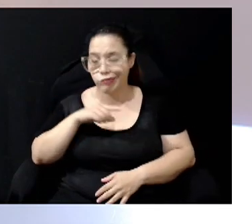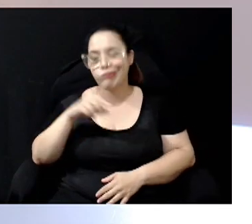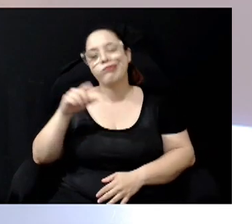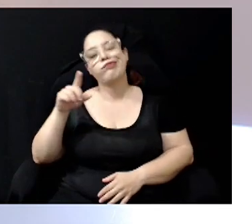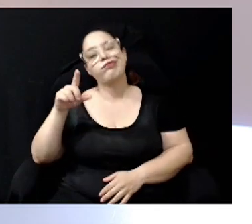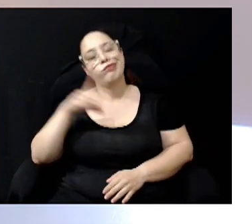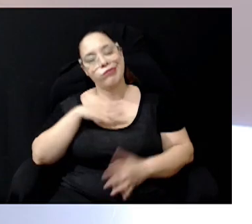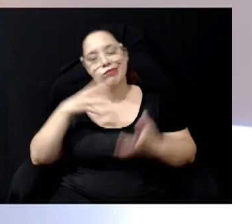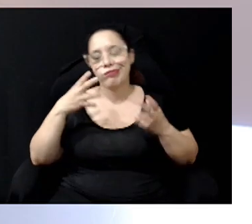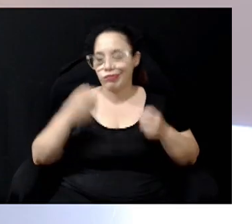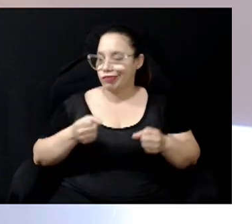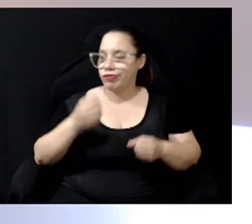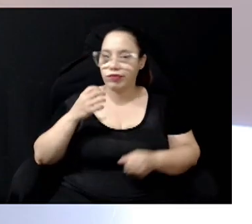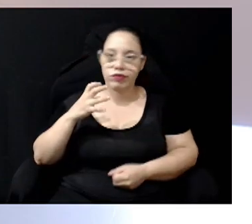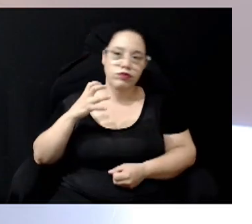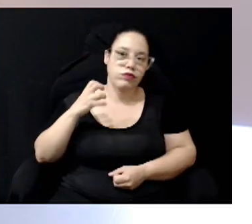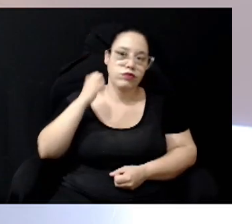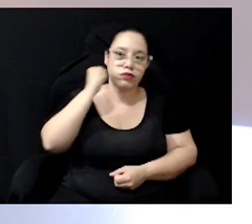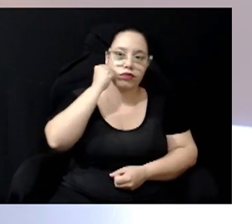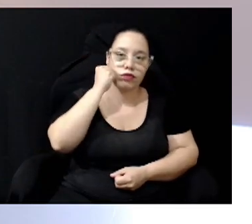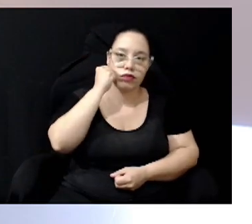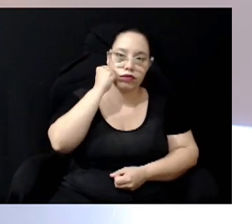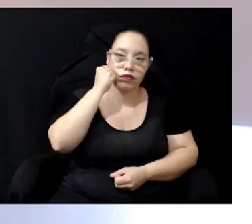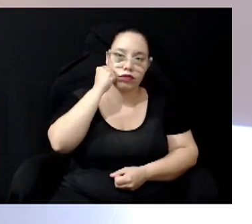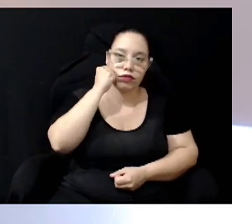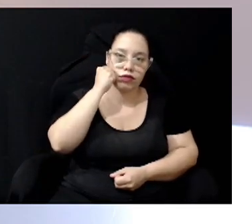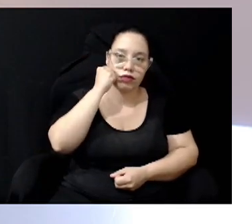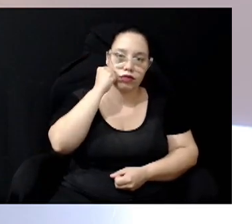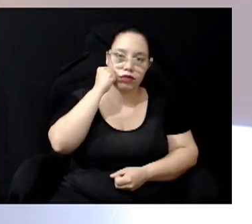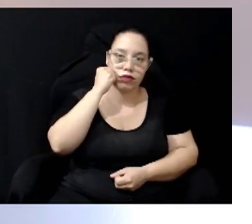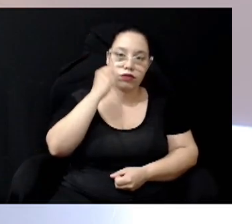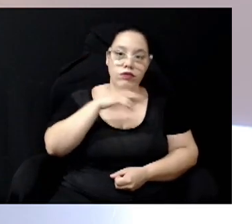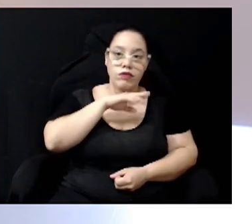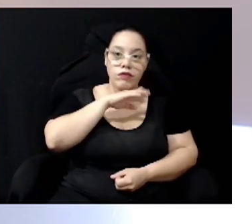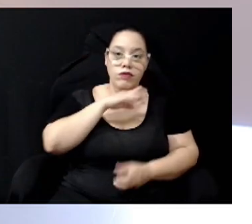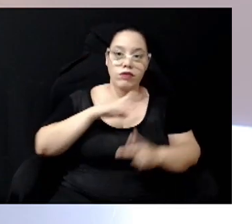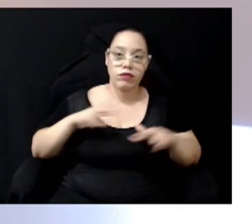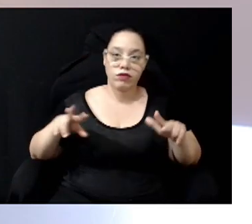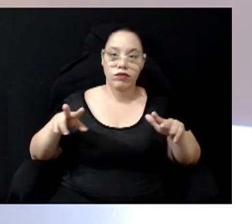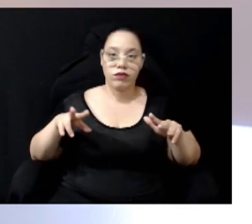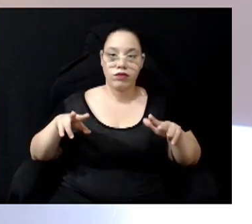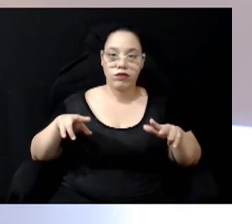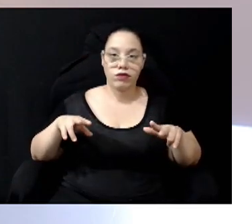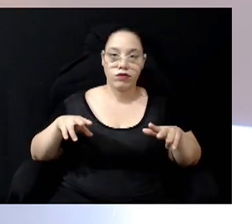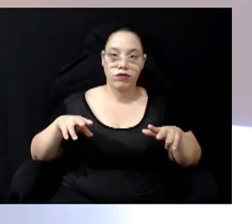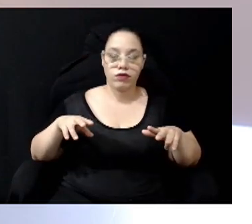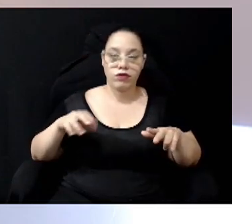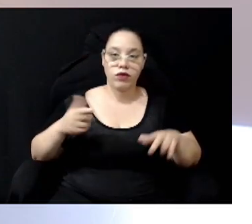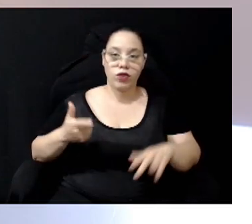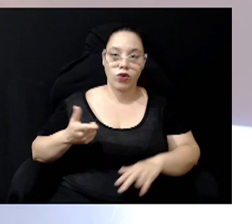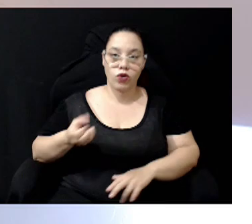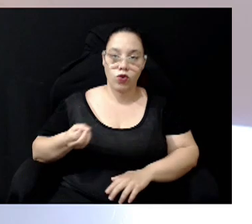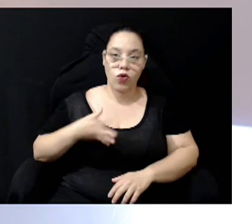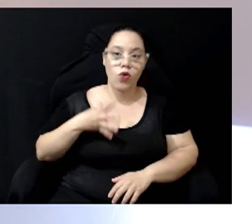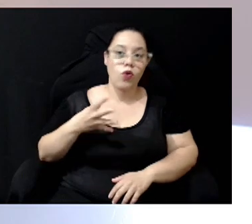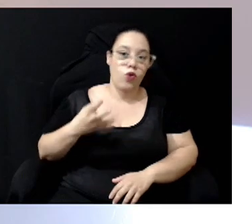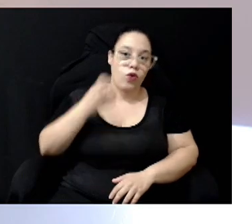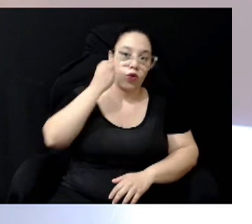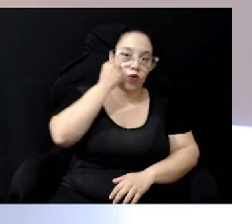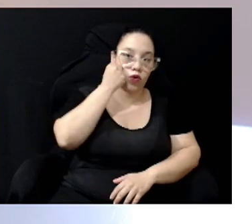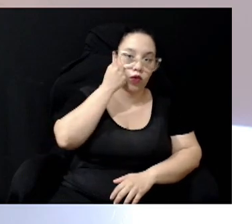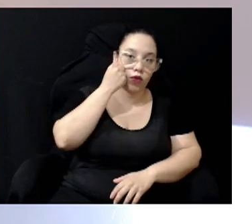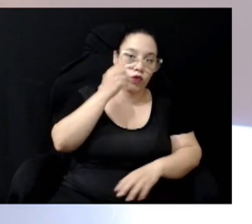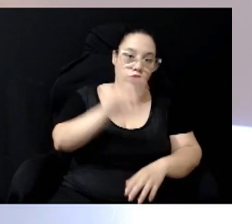animais adotados e a grande questão dos animais adotados é o novo adotante, a pessoa que resgatou ou